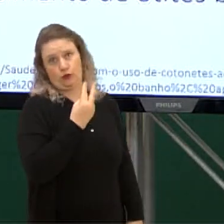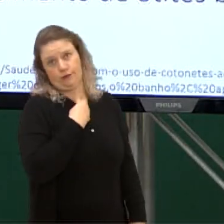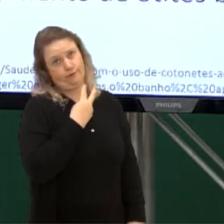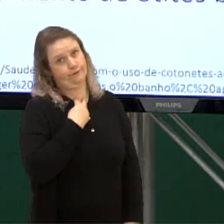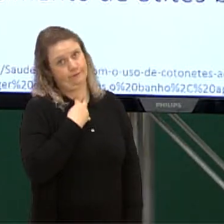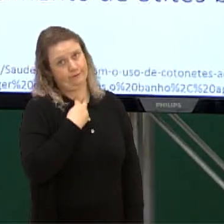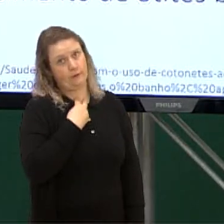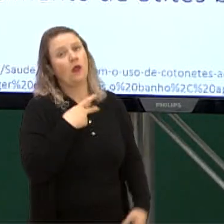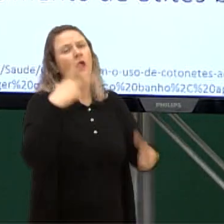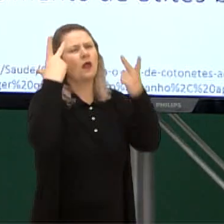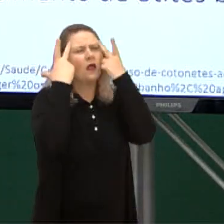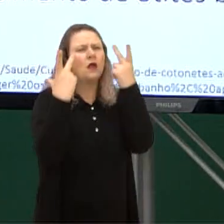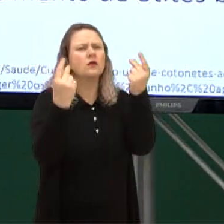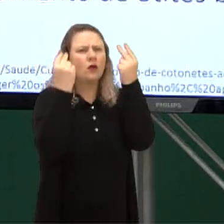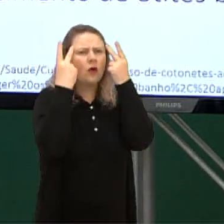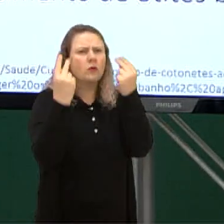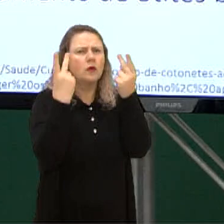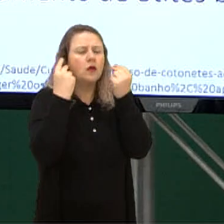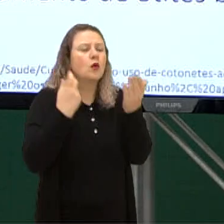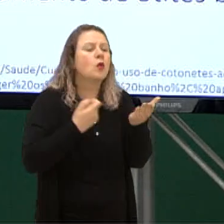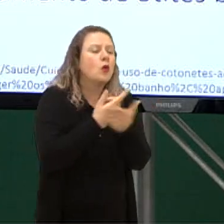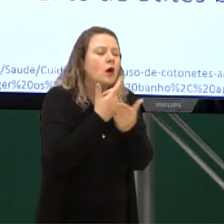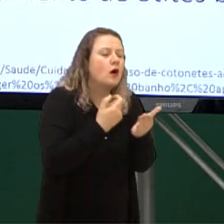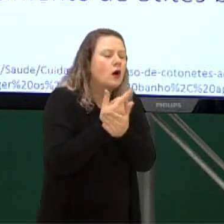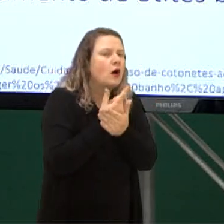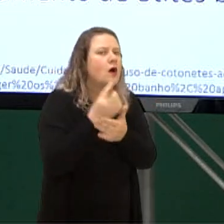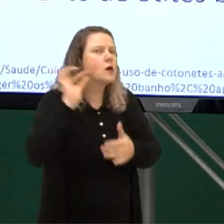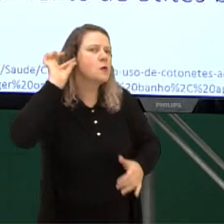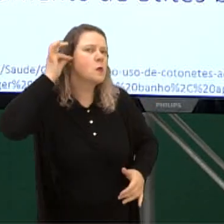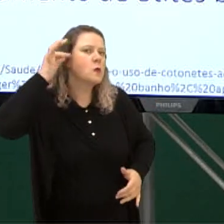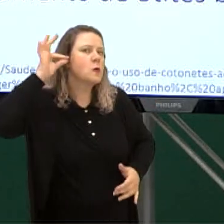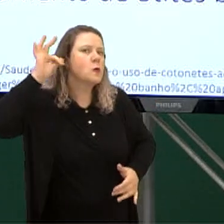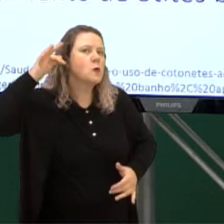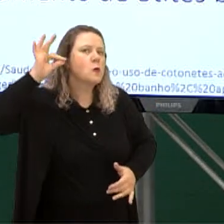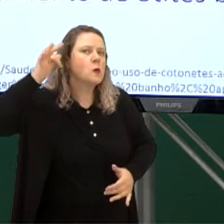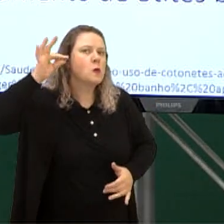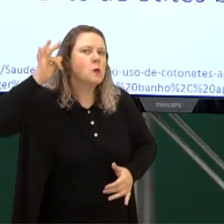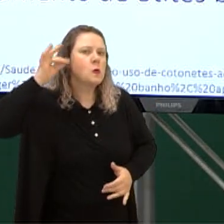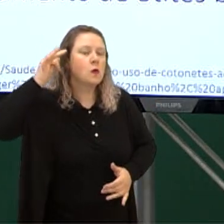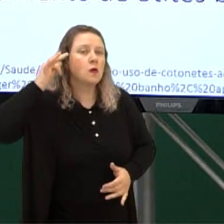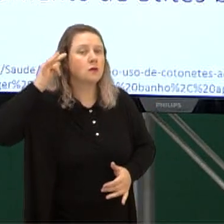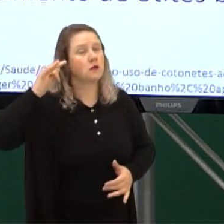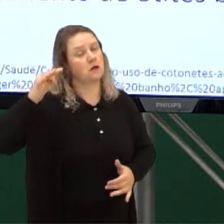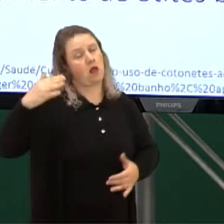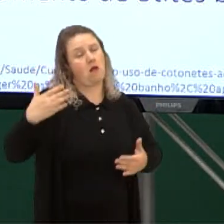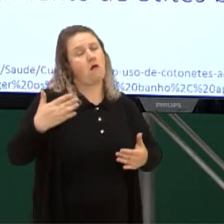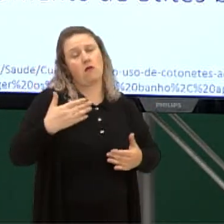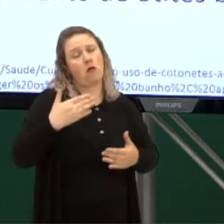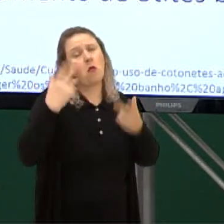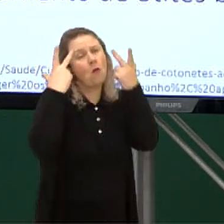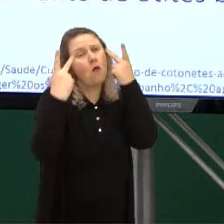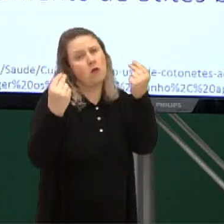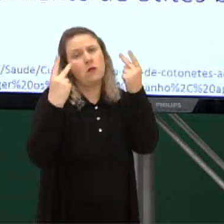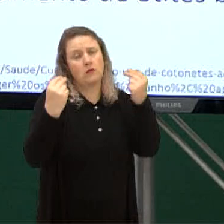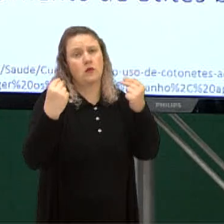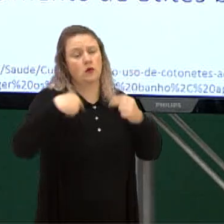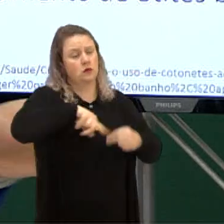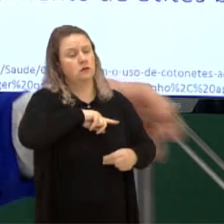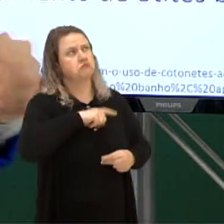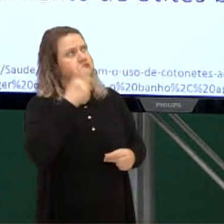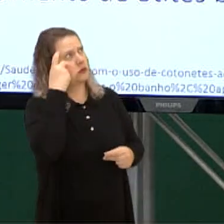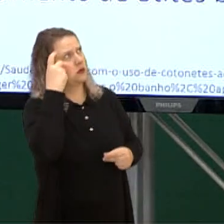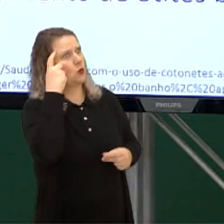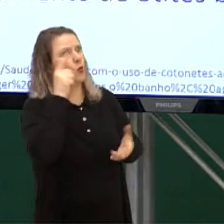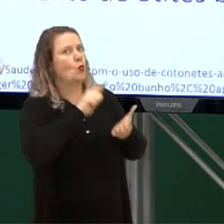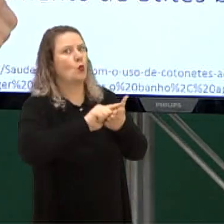muito comum nós comprarmos essas hastes flexíveis, o famoso cotonete, para limpar o nosso ouvido, a nossa orelha.